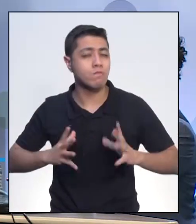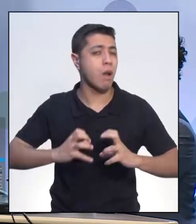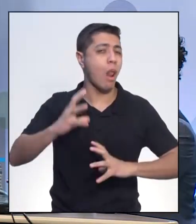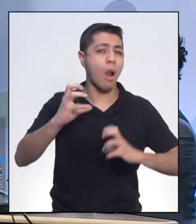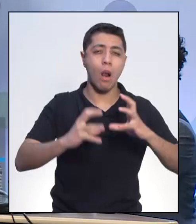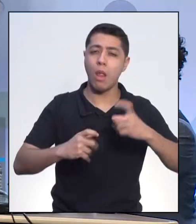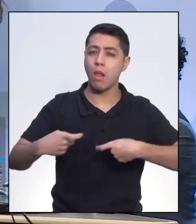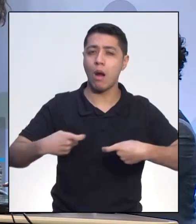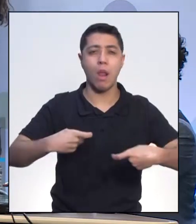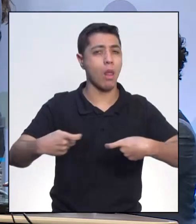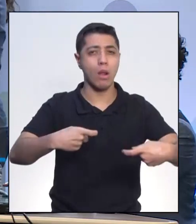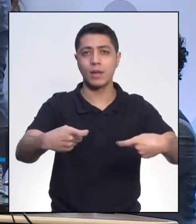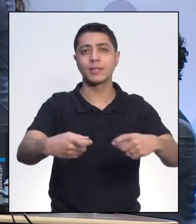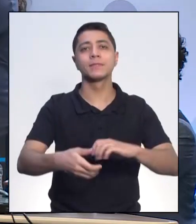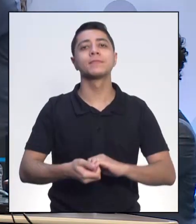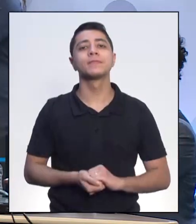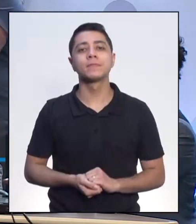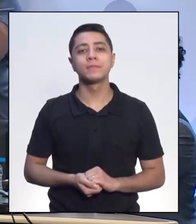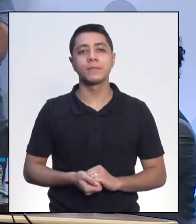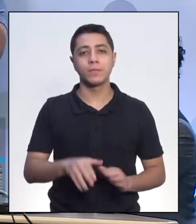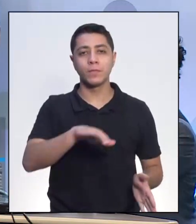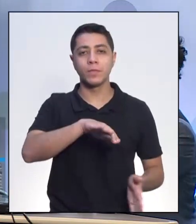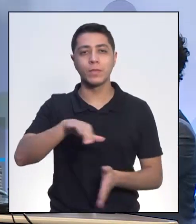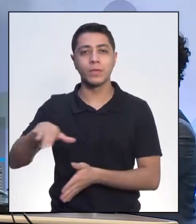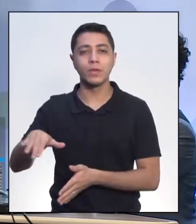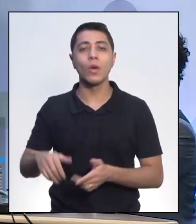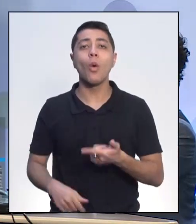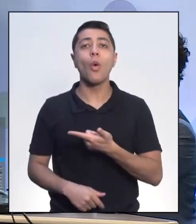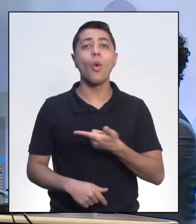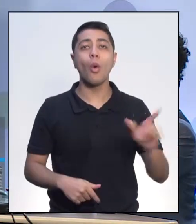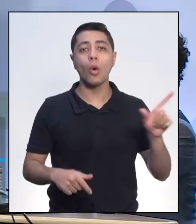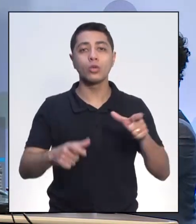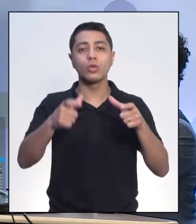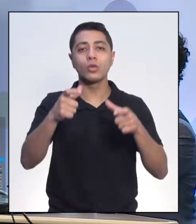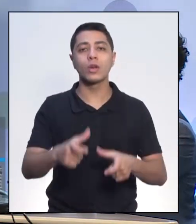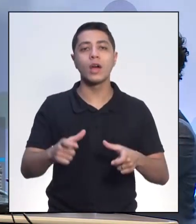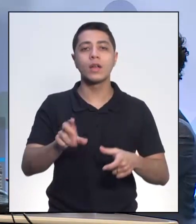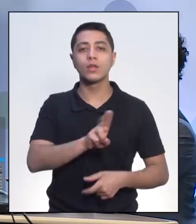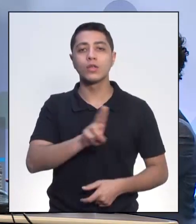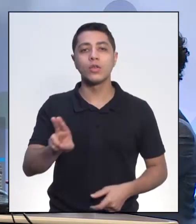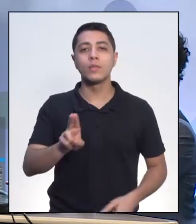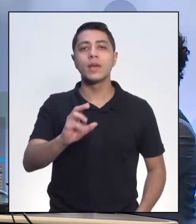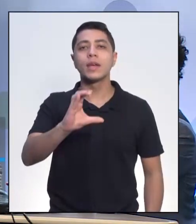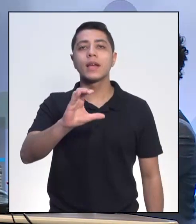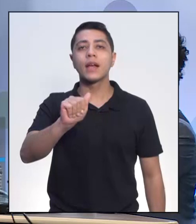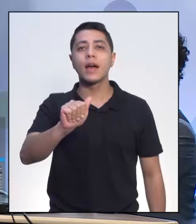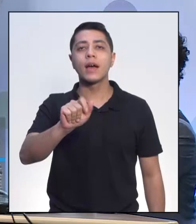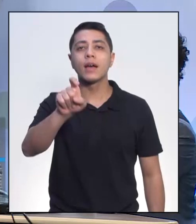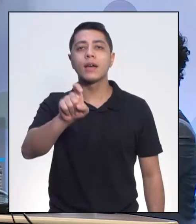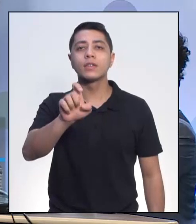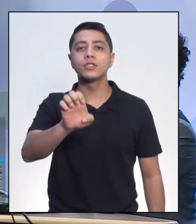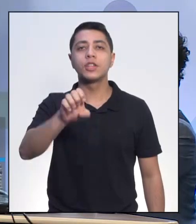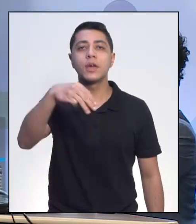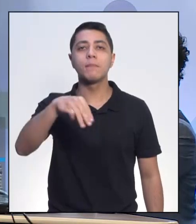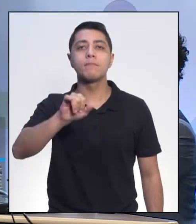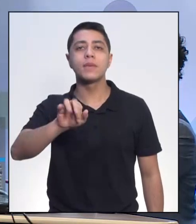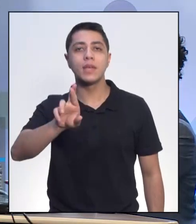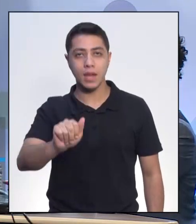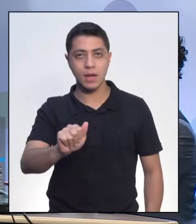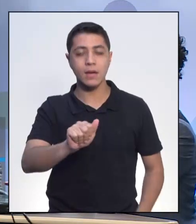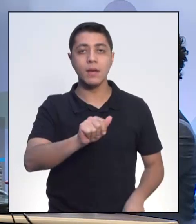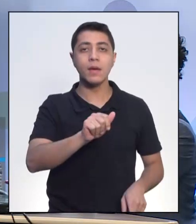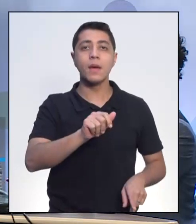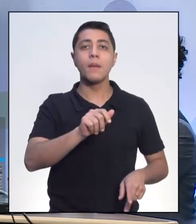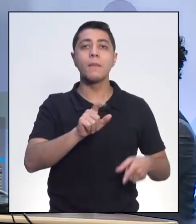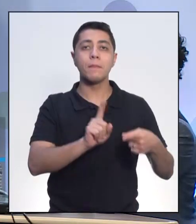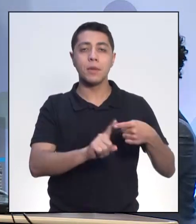isso. Vamos ver aí o conflito na Caxemira, que também é outro conflito aí de civilizações, choque de civilizações, porque envolve aí o Paquistão